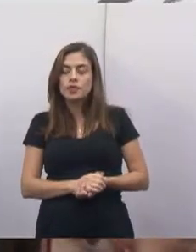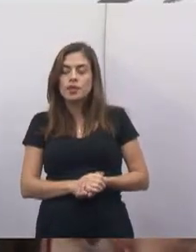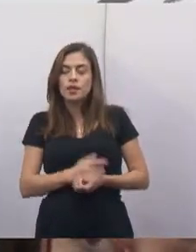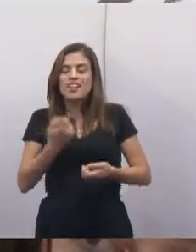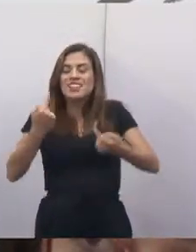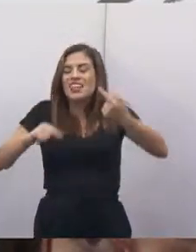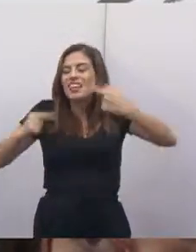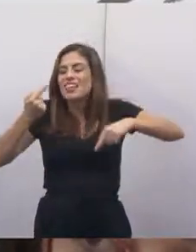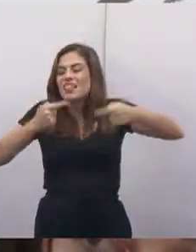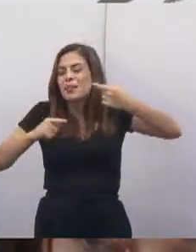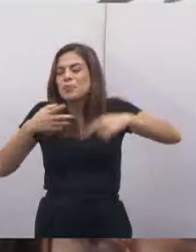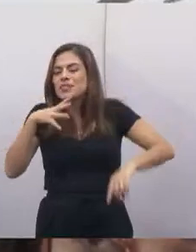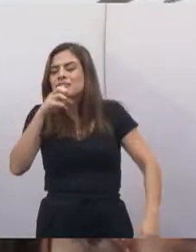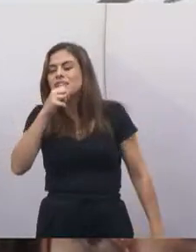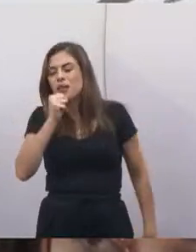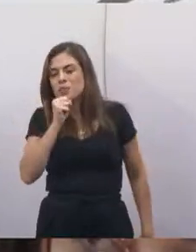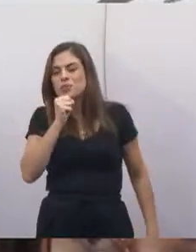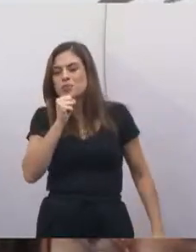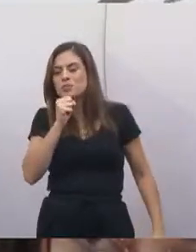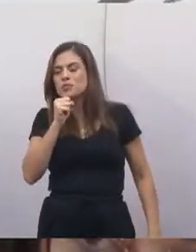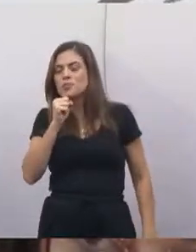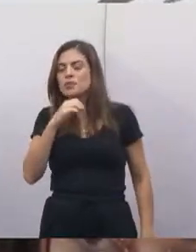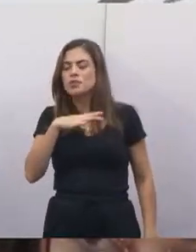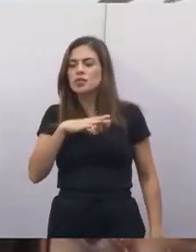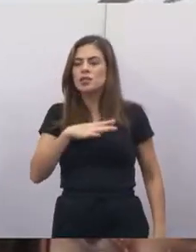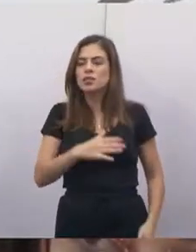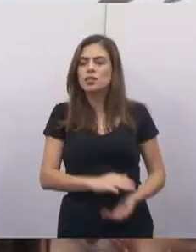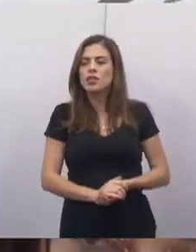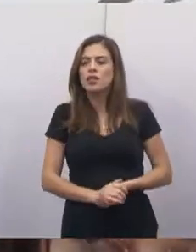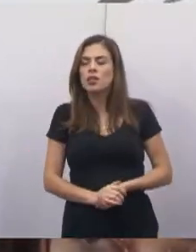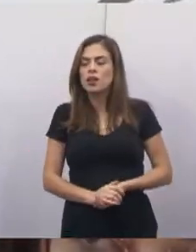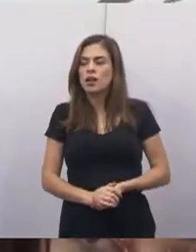sábado na cidade. Aqui está outra